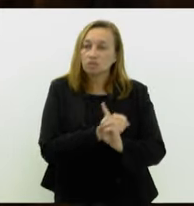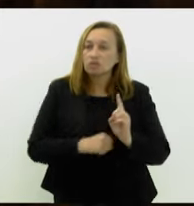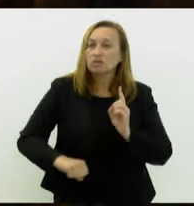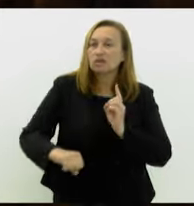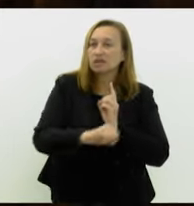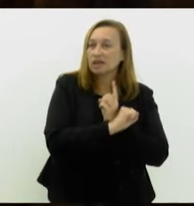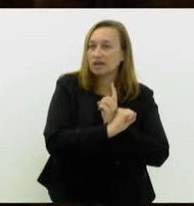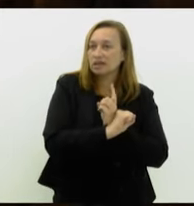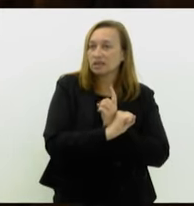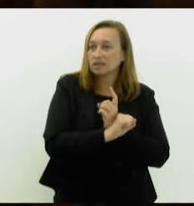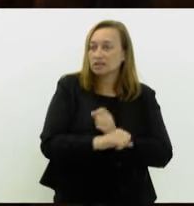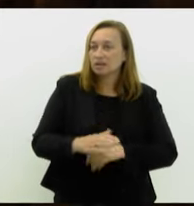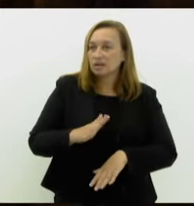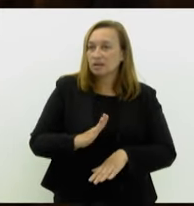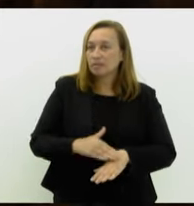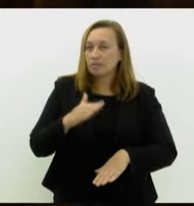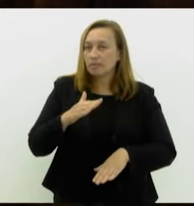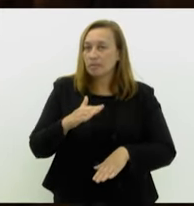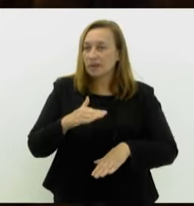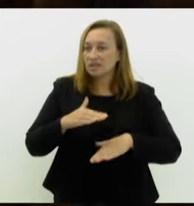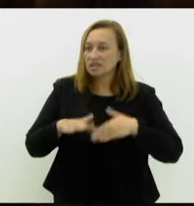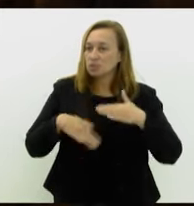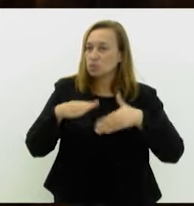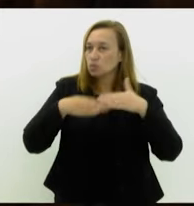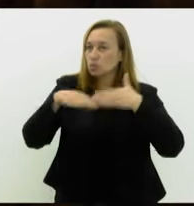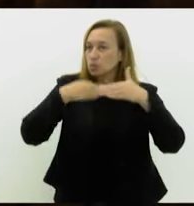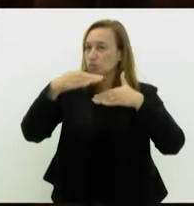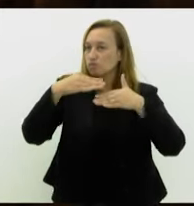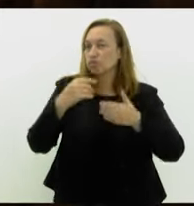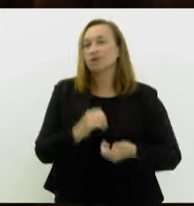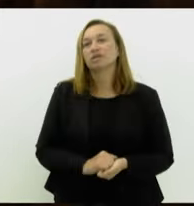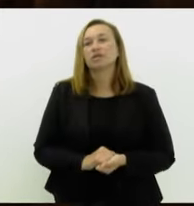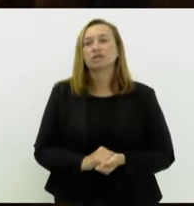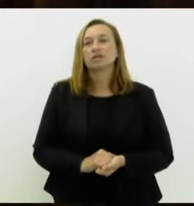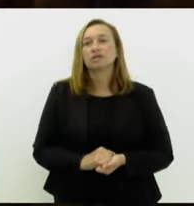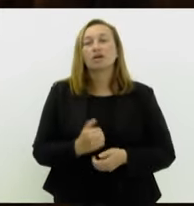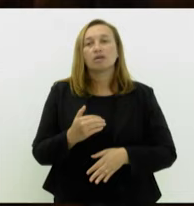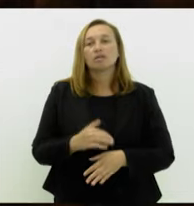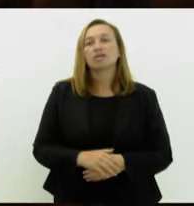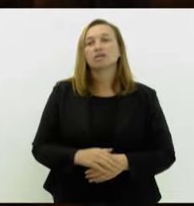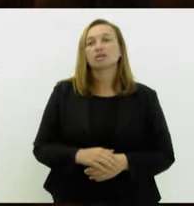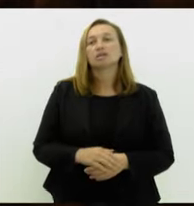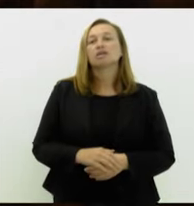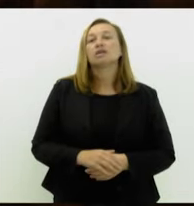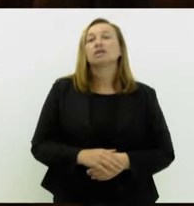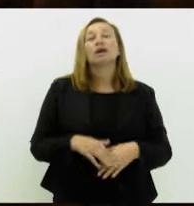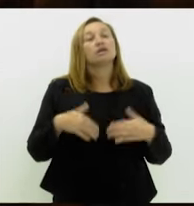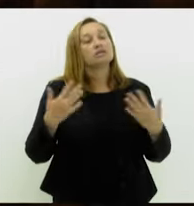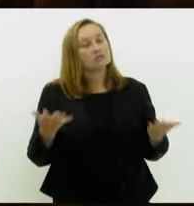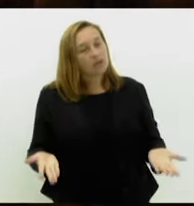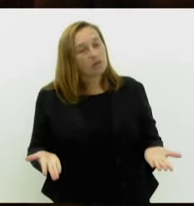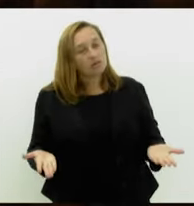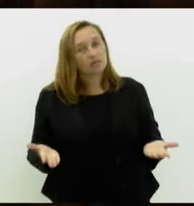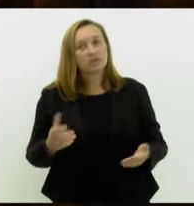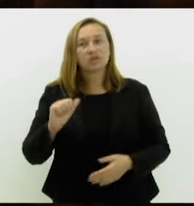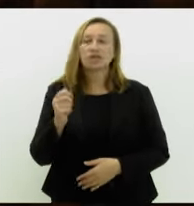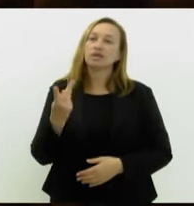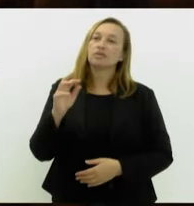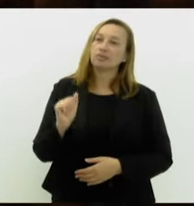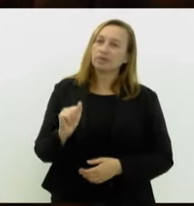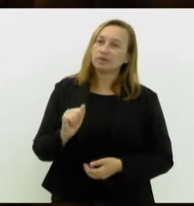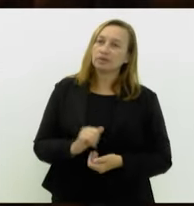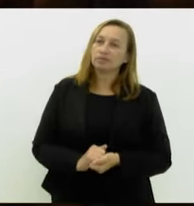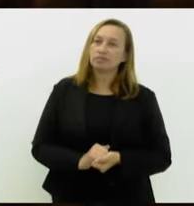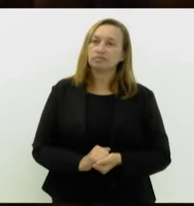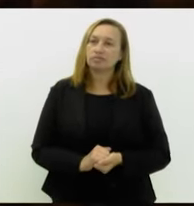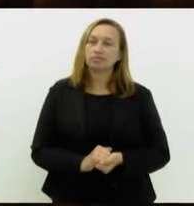seja mais Próspera mais avançada mais desenvolvida então uma campanha